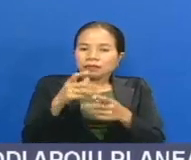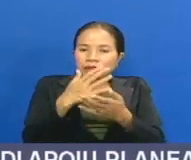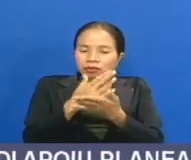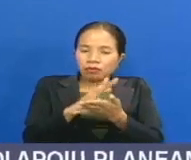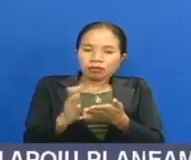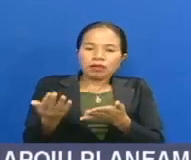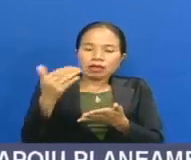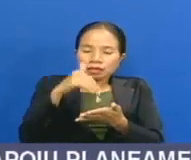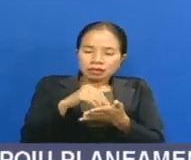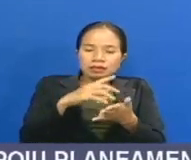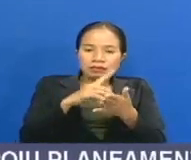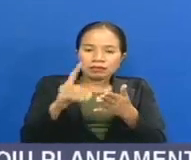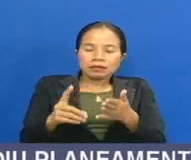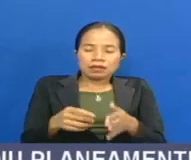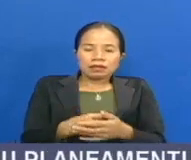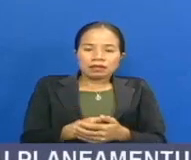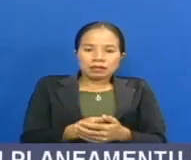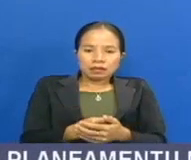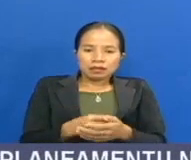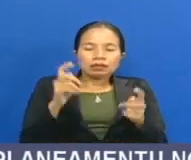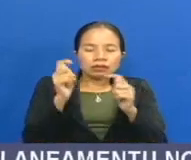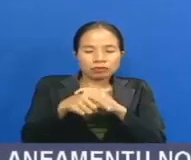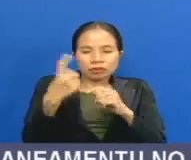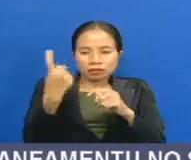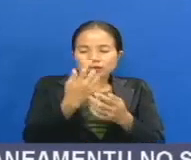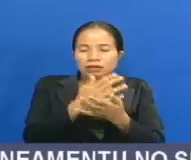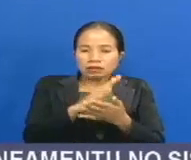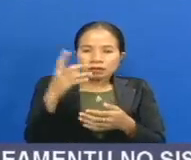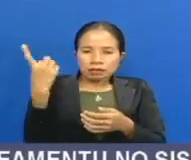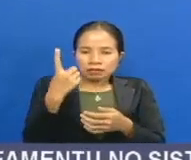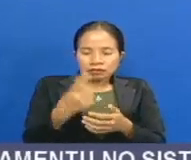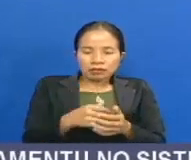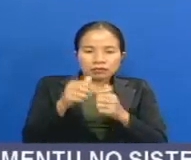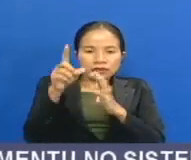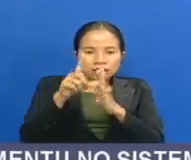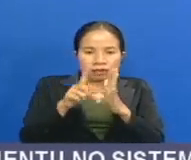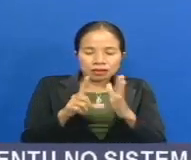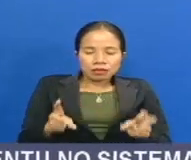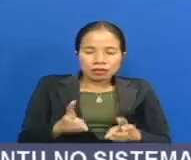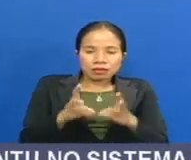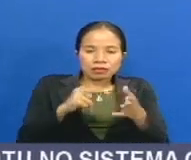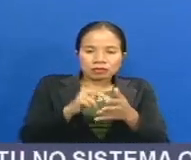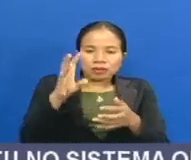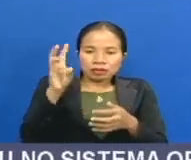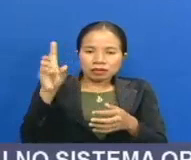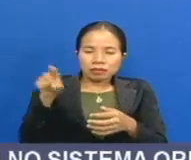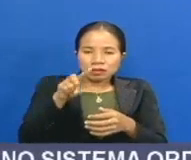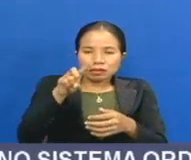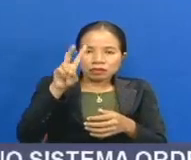belle semana, ma i fale Sira, cloca non fatti, insosa non fatti. Tuir, lei código estrada número nem barra